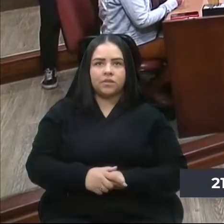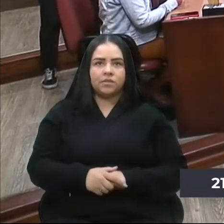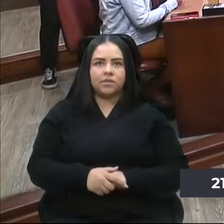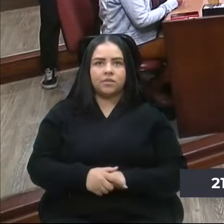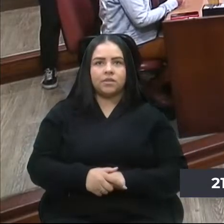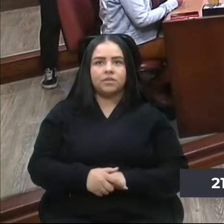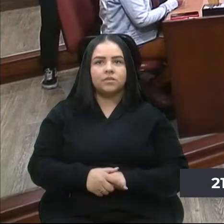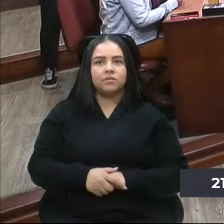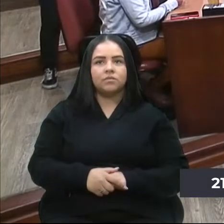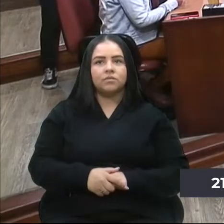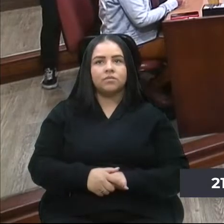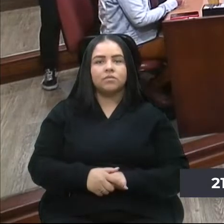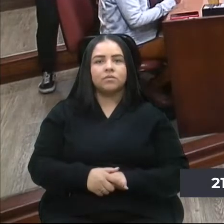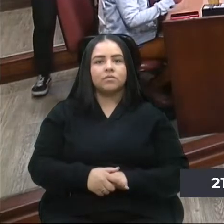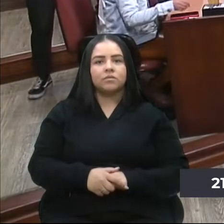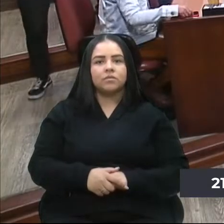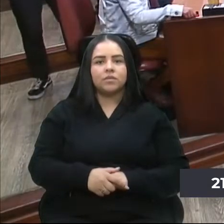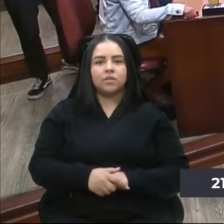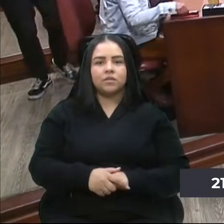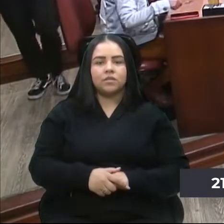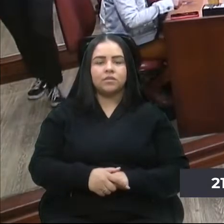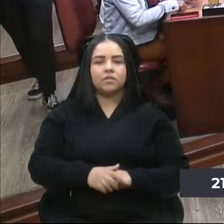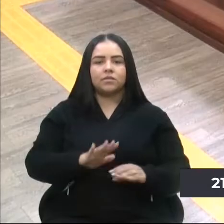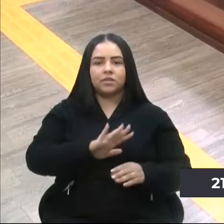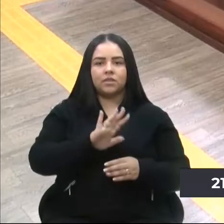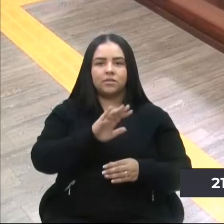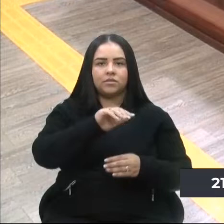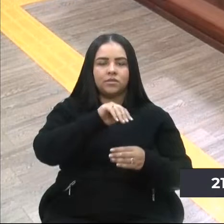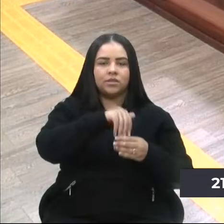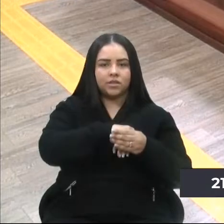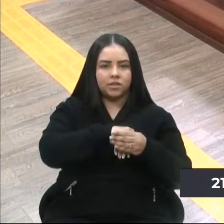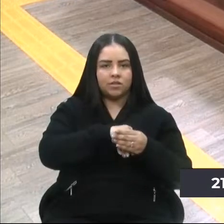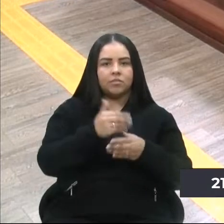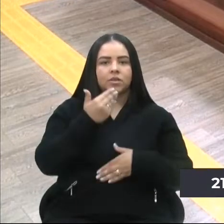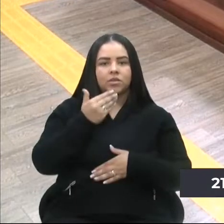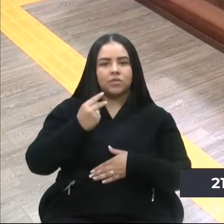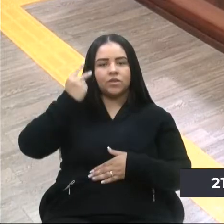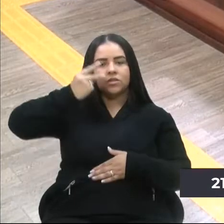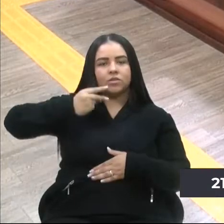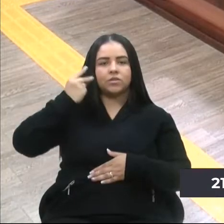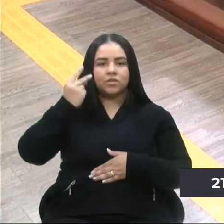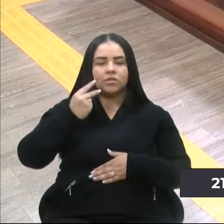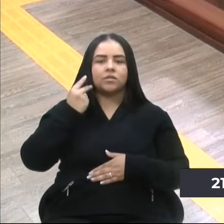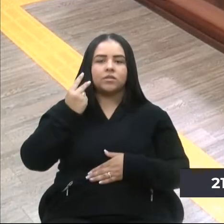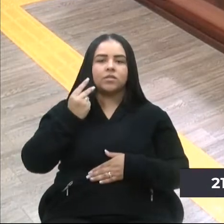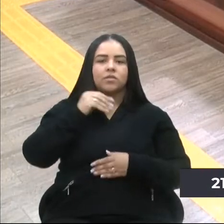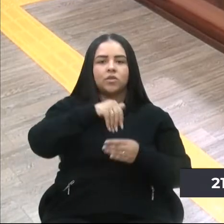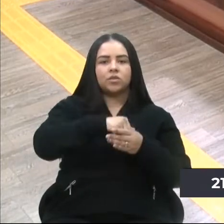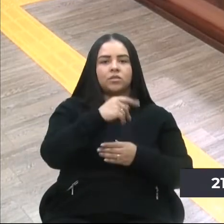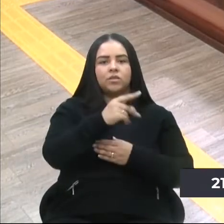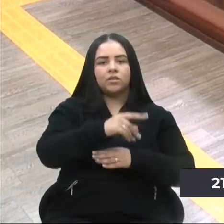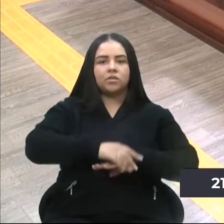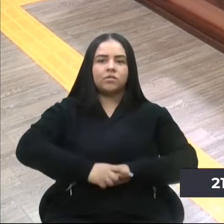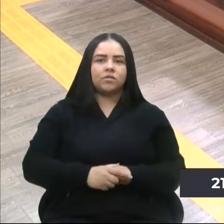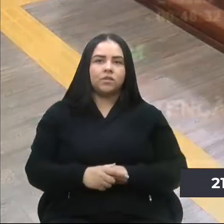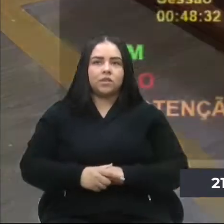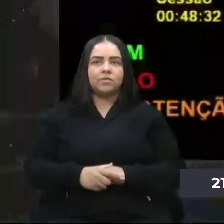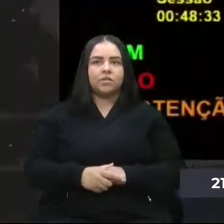Obrigada. Em votação, a emenda aditiva 1 de 2022. Solicito às vereadoras e vereadores que registrem seus votos.